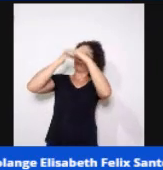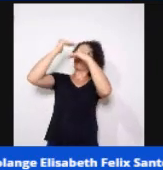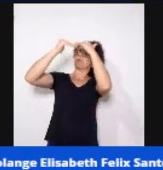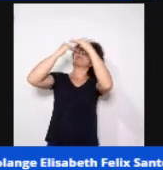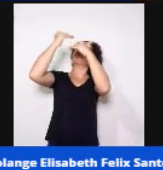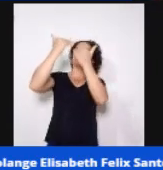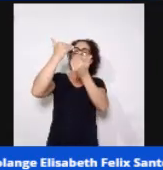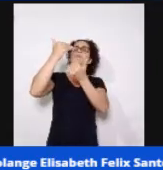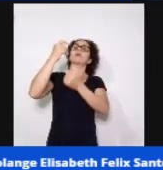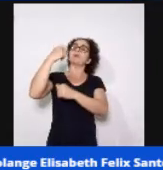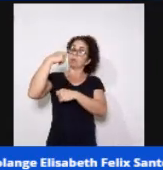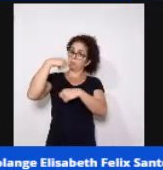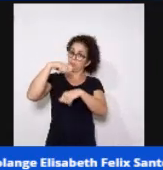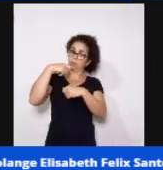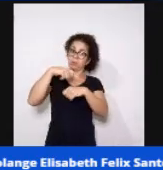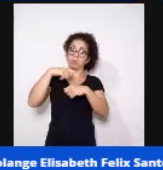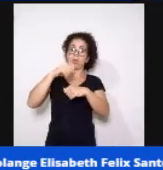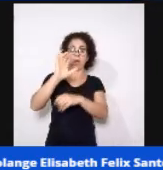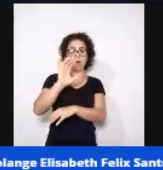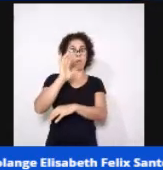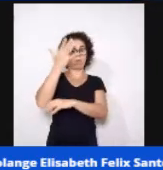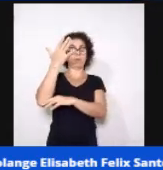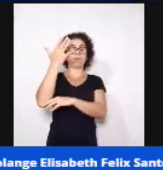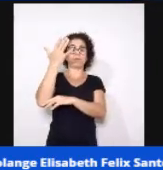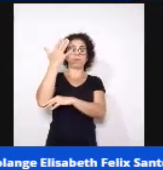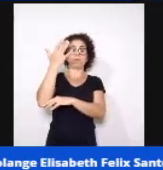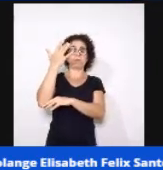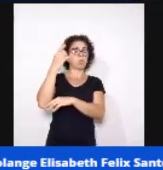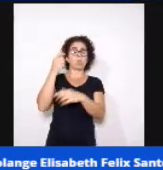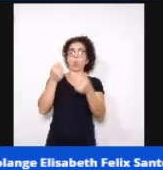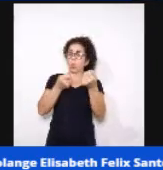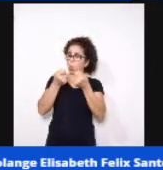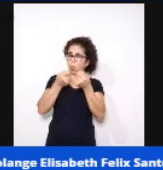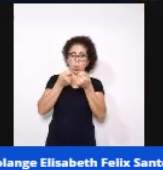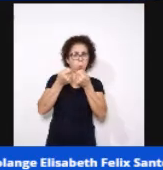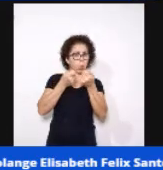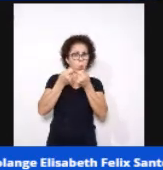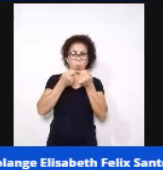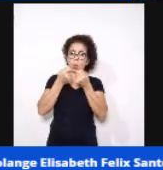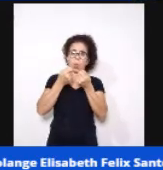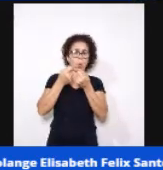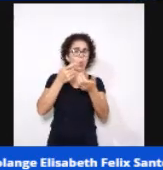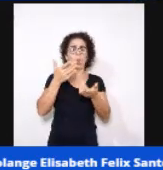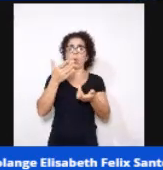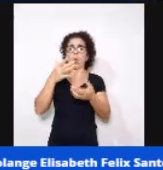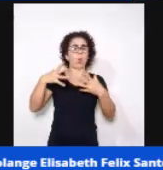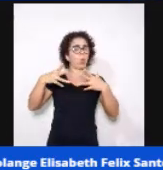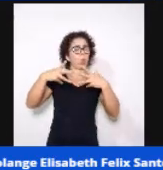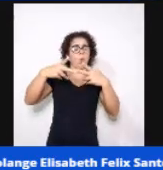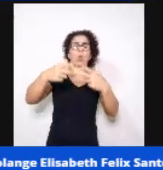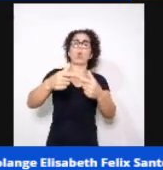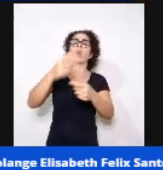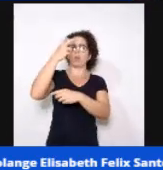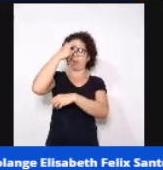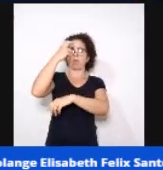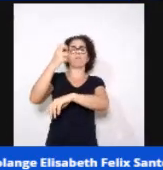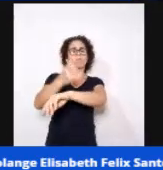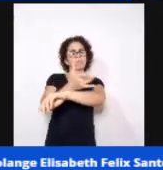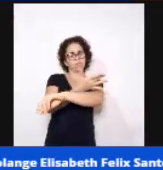precisam acontecer, que a gente não tem o controle sobre tudo. E a inteligência emocional também está aí. De tipo